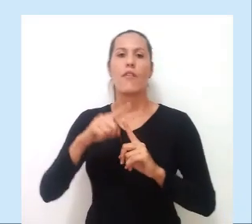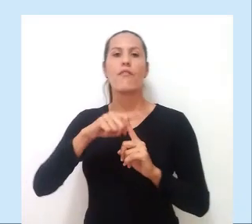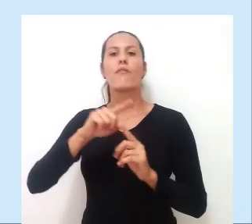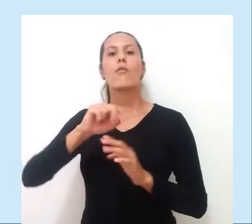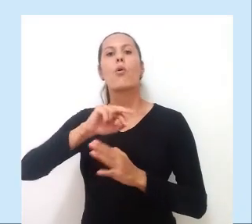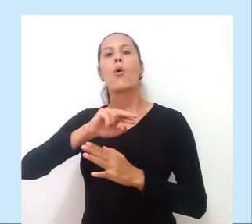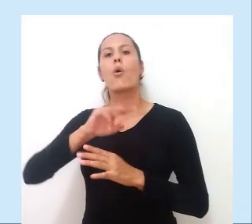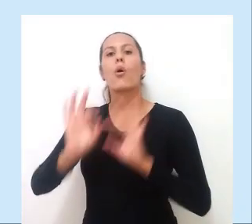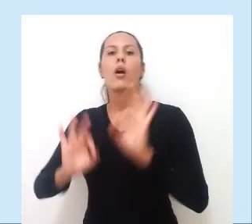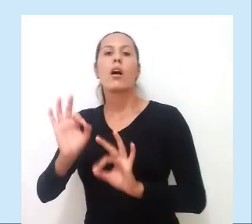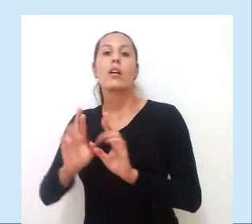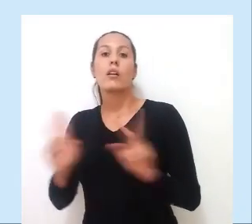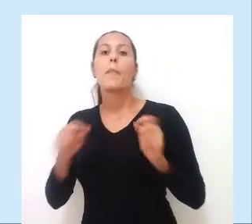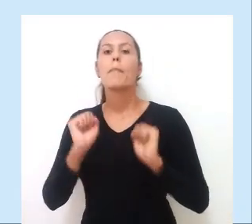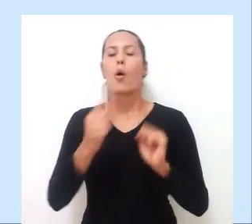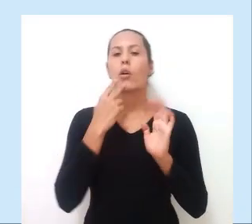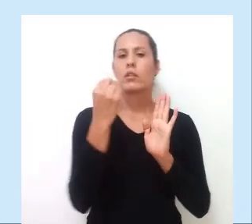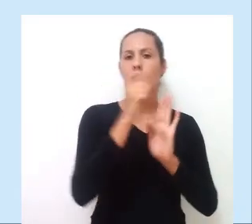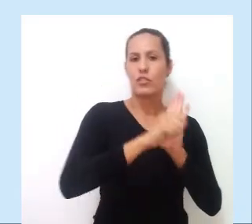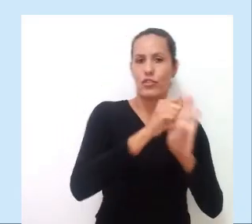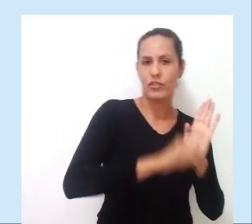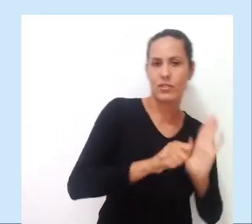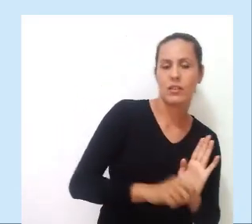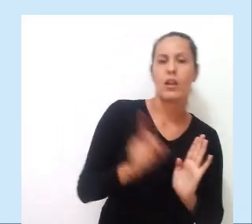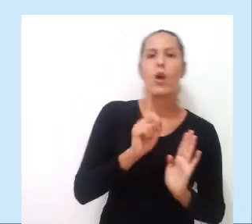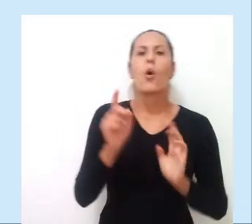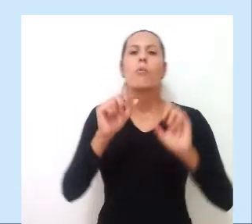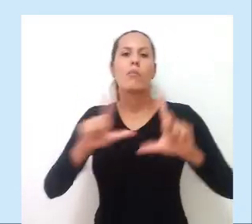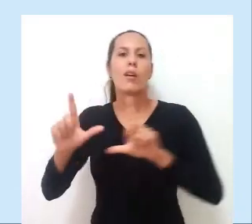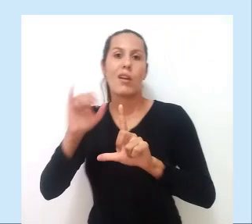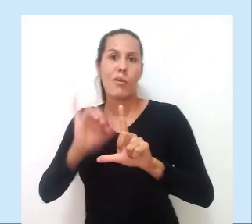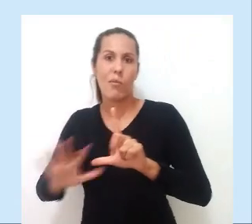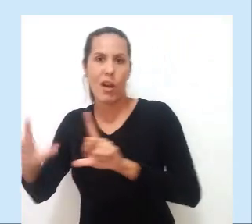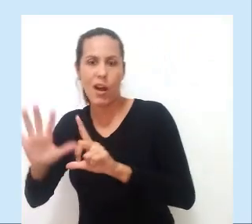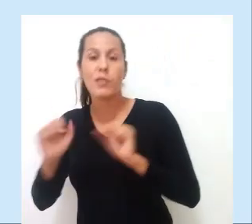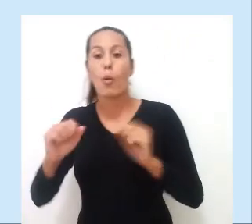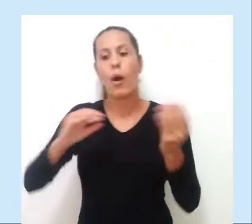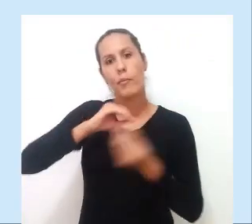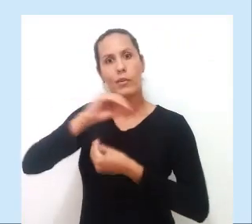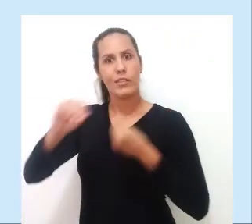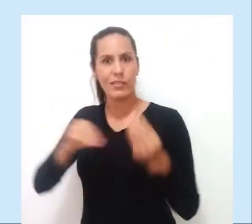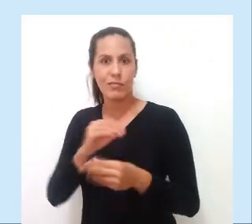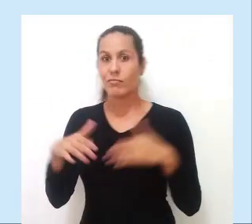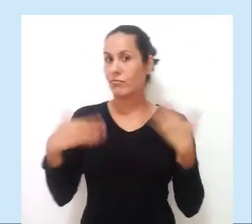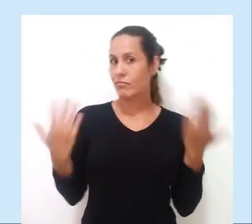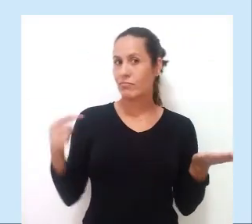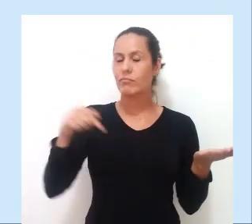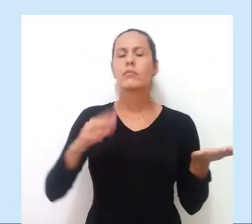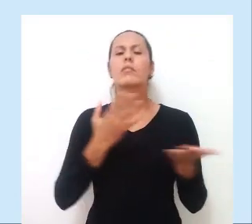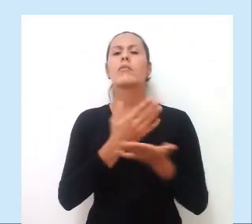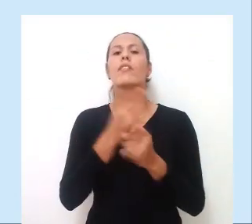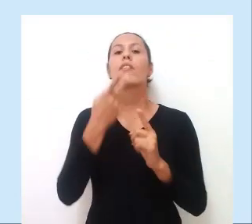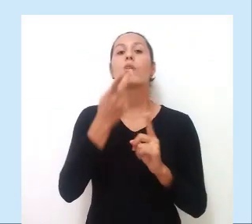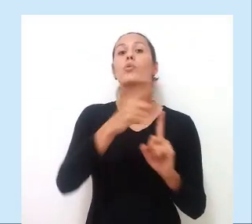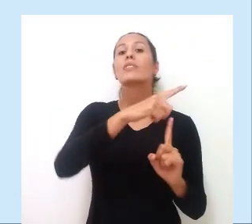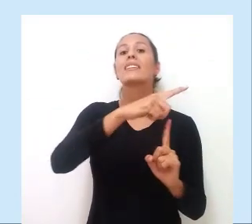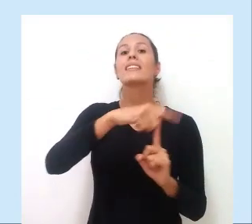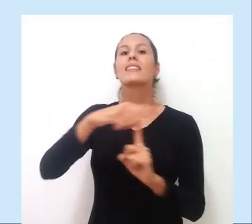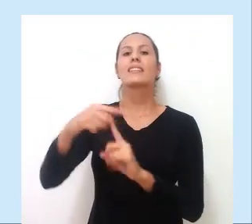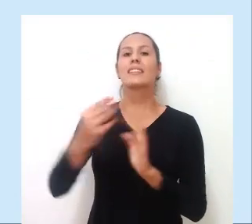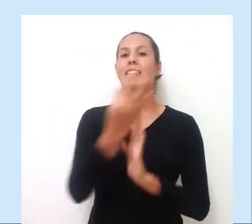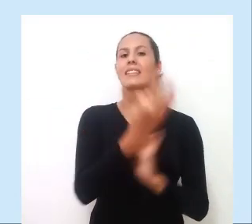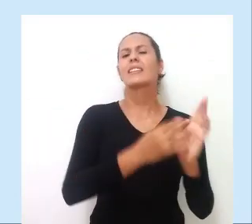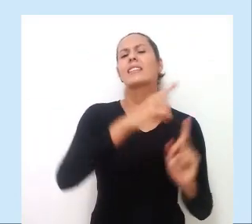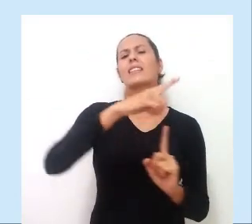verbal, pode ser não verbal, ele pode ter a linguagem mista. Então, vamos falar um pouquinho sobre as